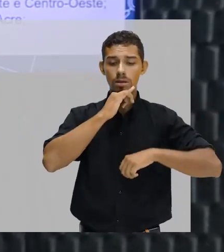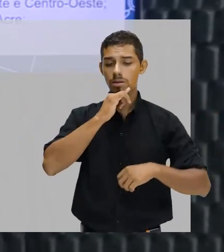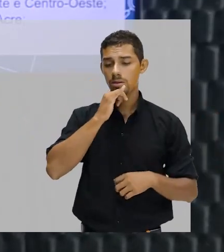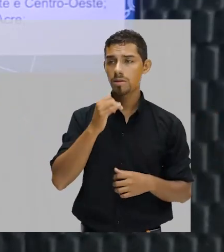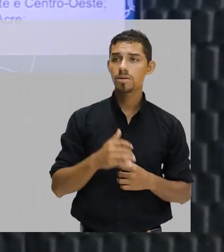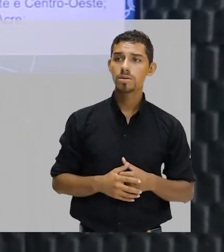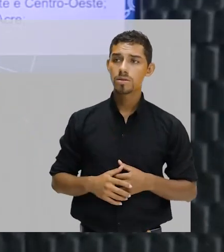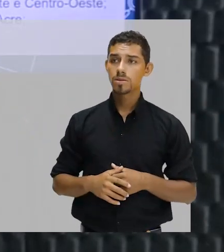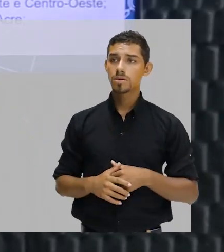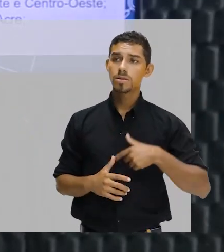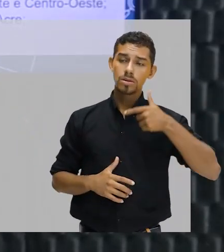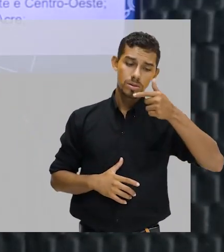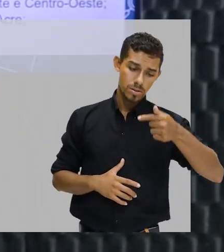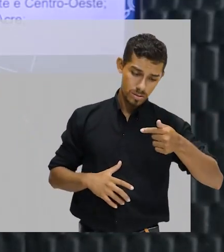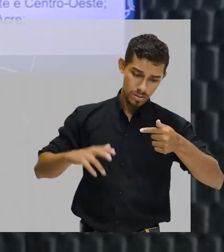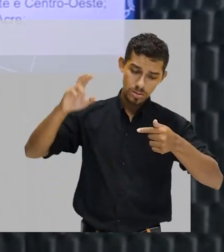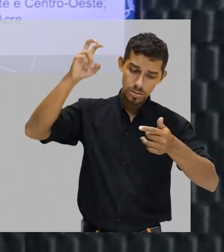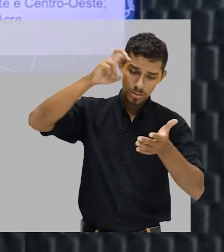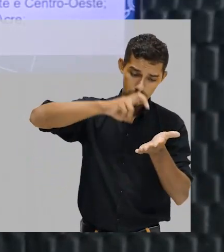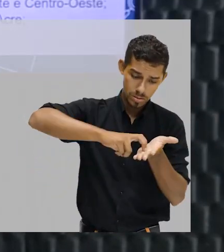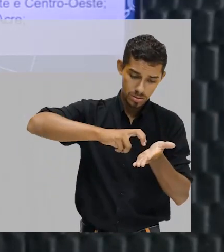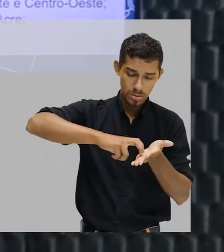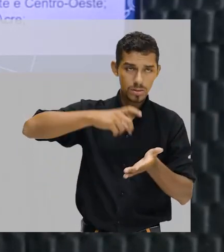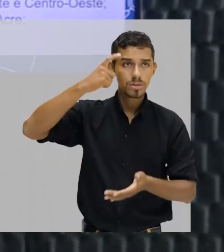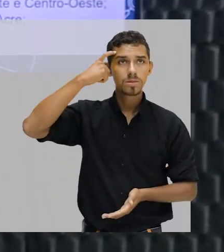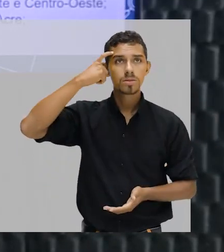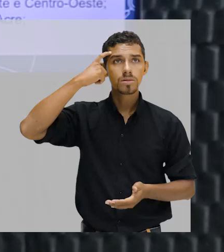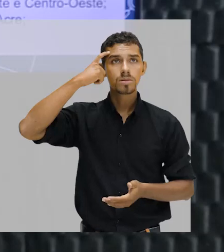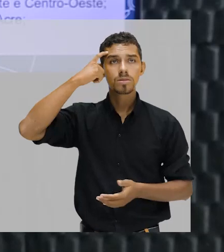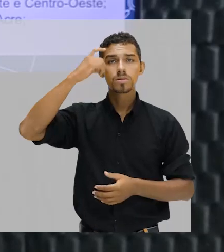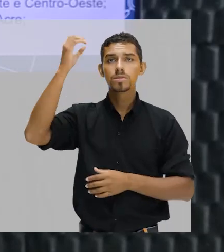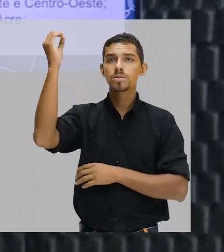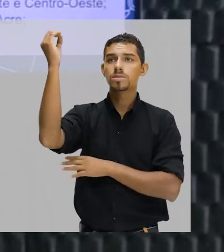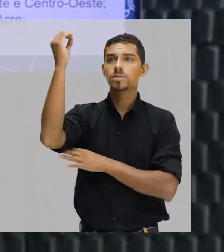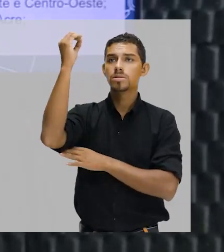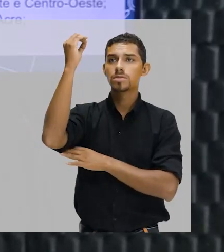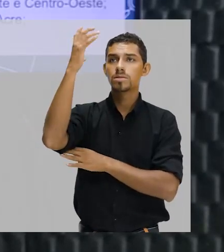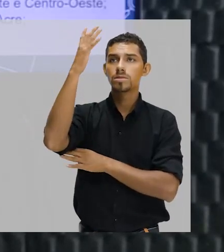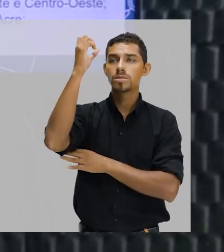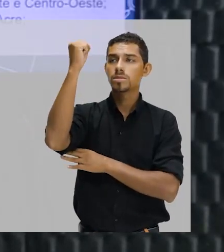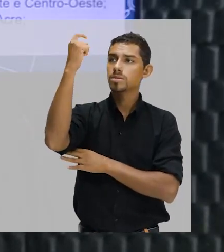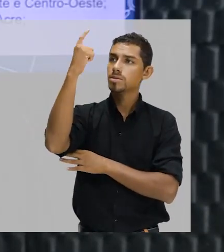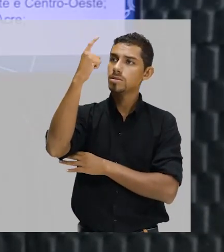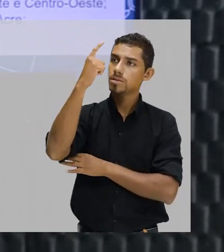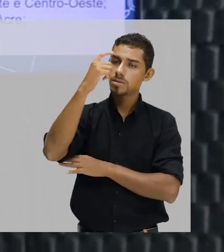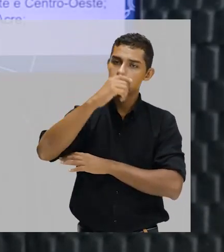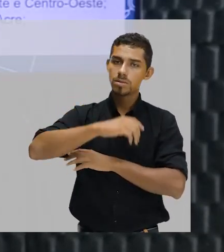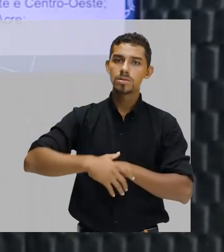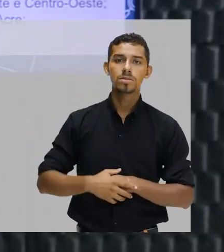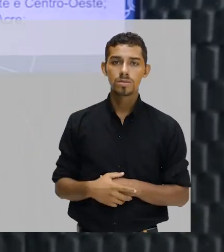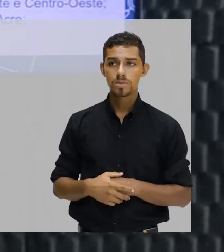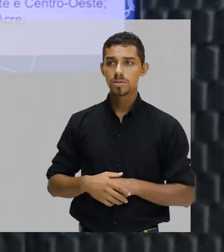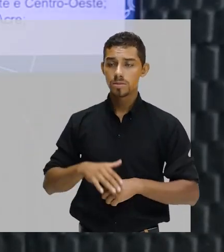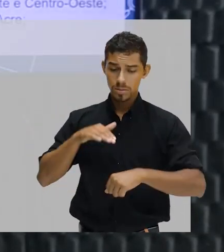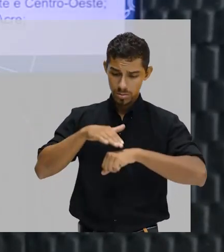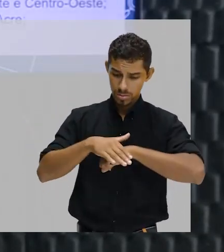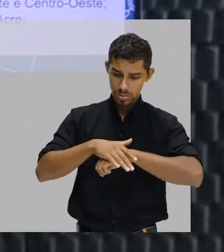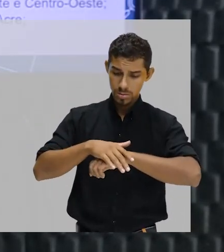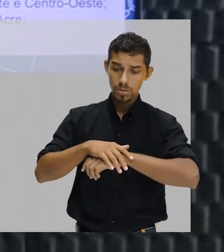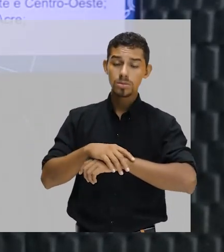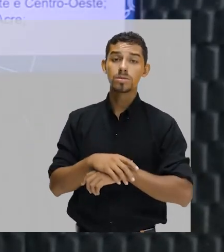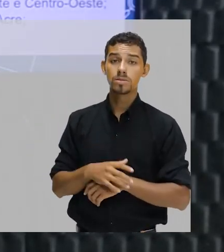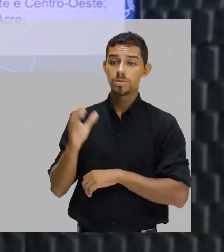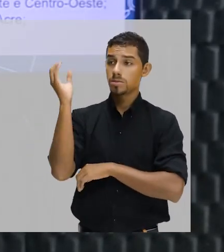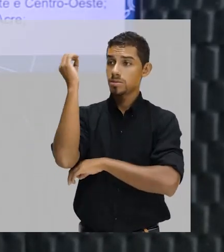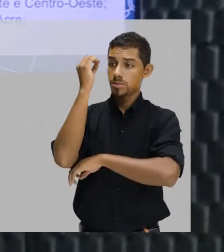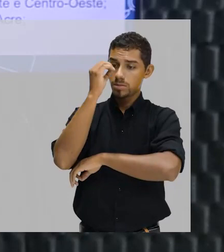te falo 7 horas da manhã, o que é que tu vislumbra? Que está amanhecendo, o sol está a pino. Quando eu te falo 7 horas da noite, o que é que